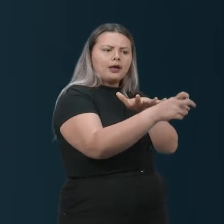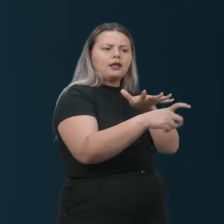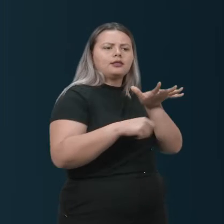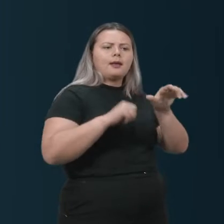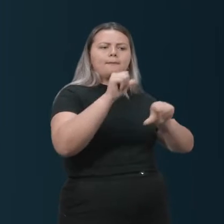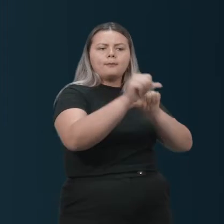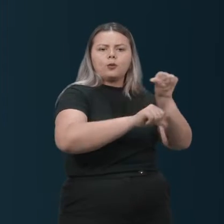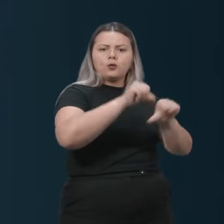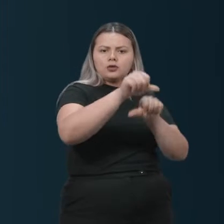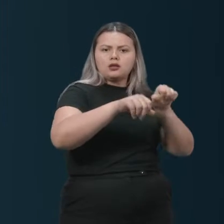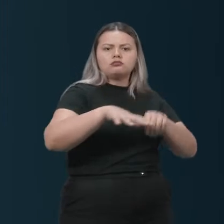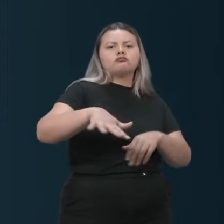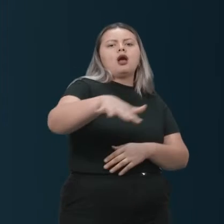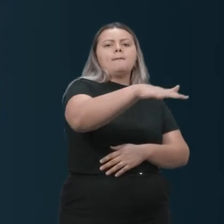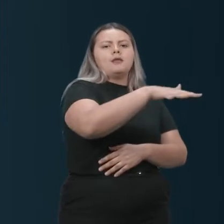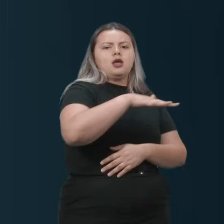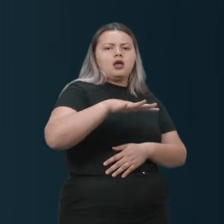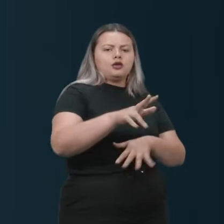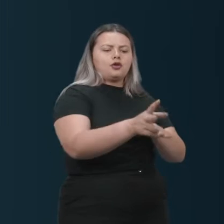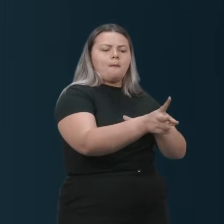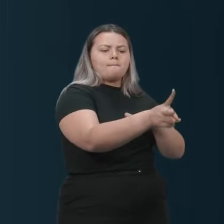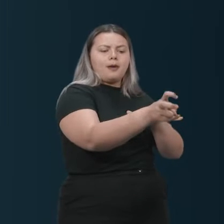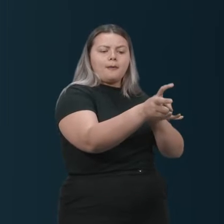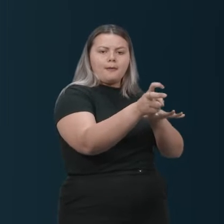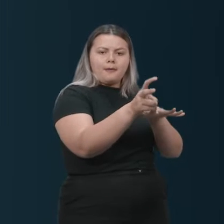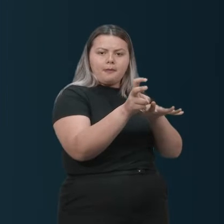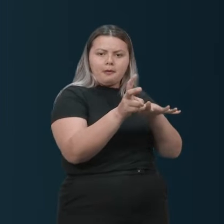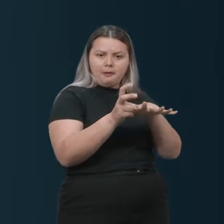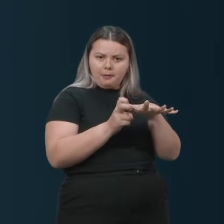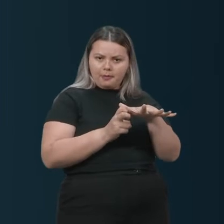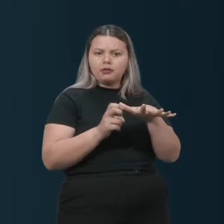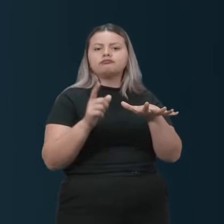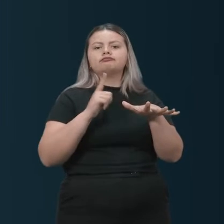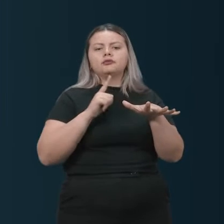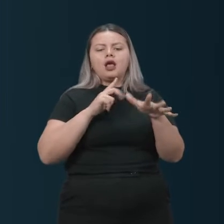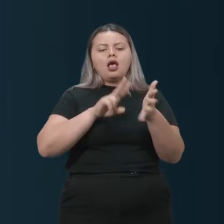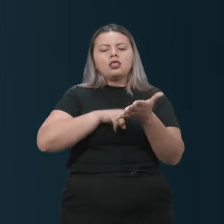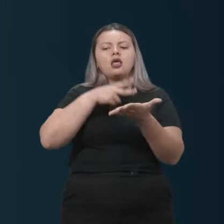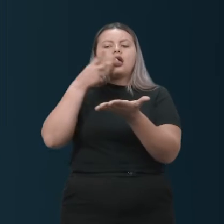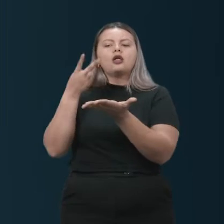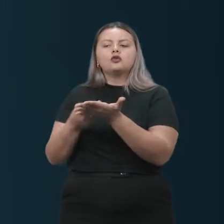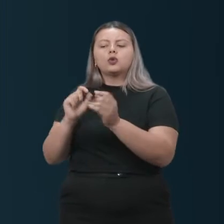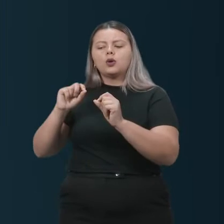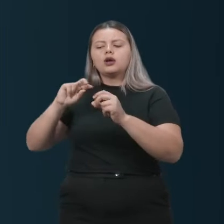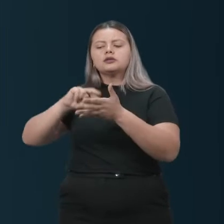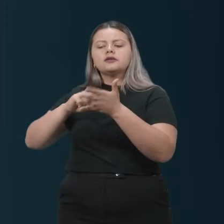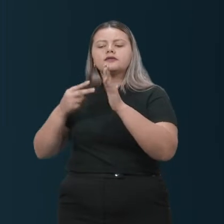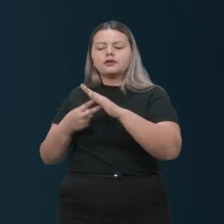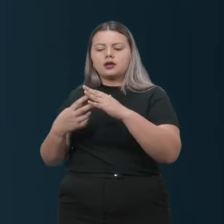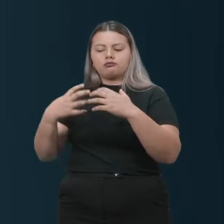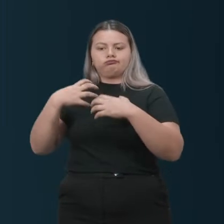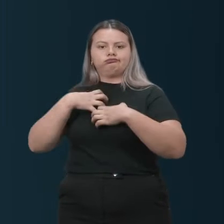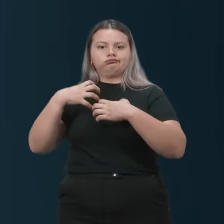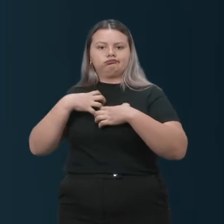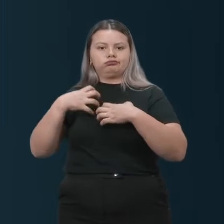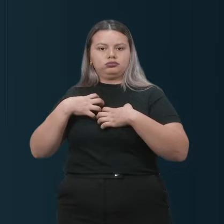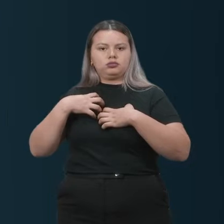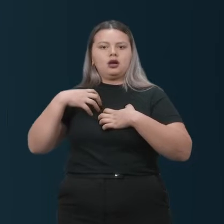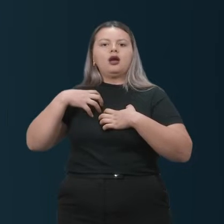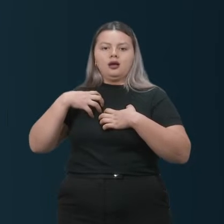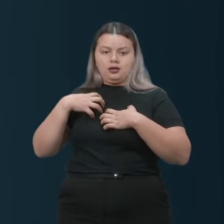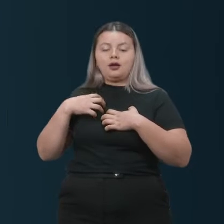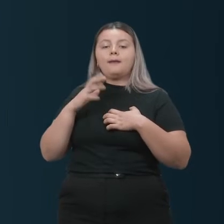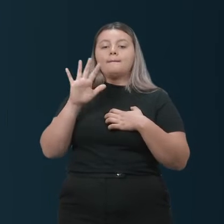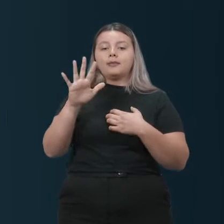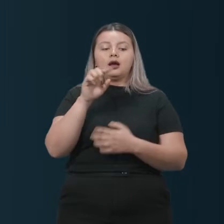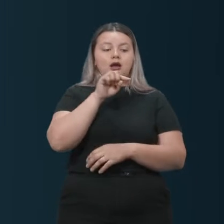ou físicas que acontecem no ambiente e traduzir essas alterações em sinais químicos.